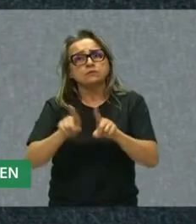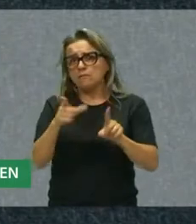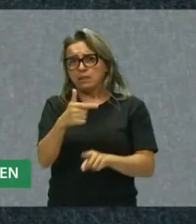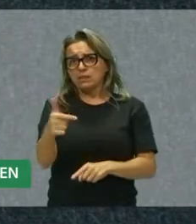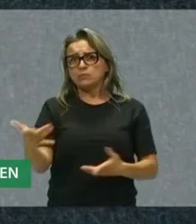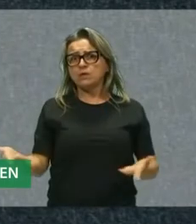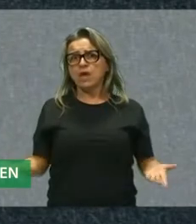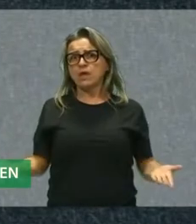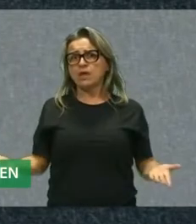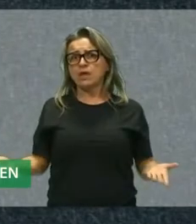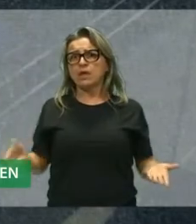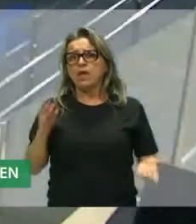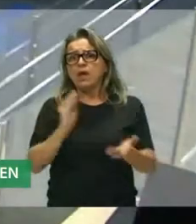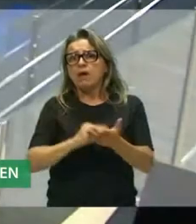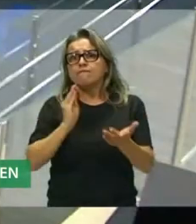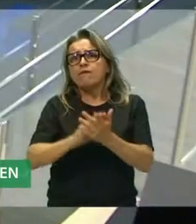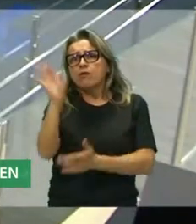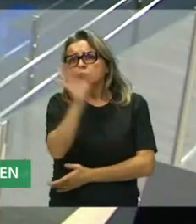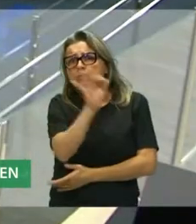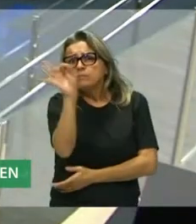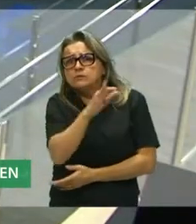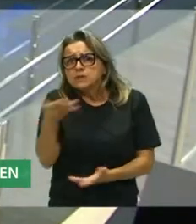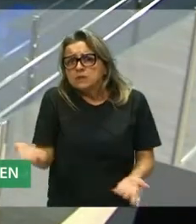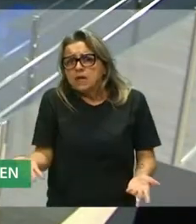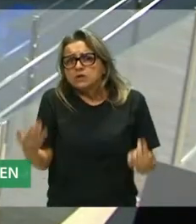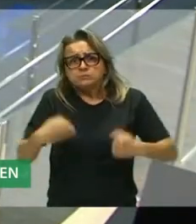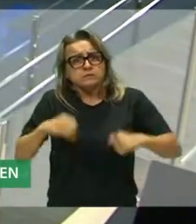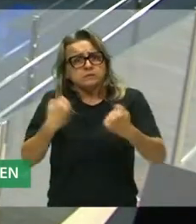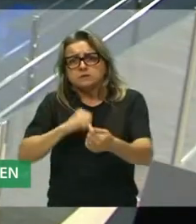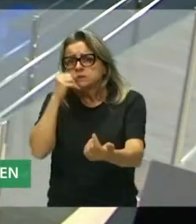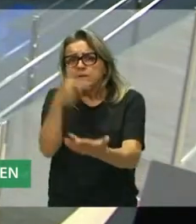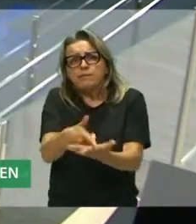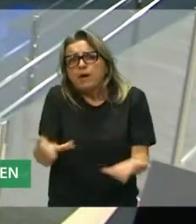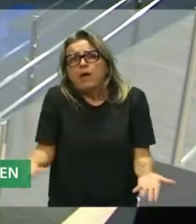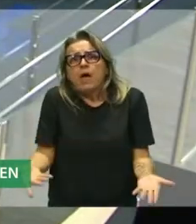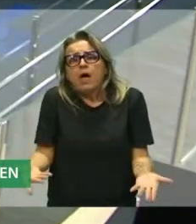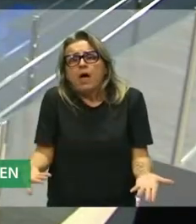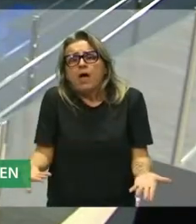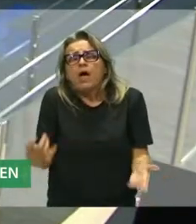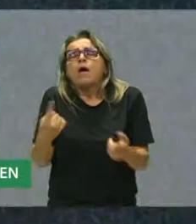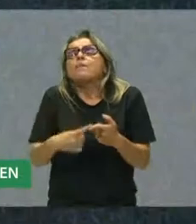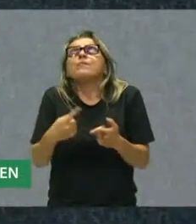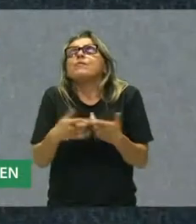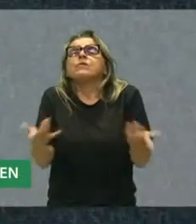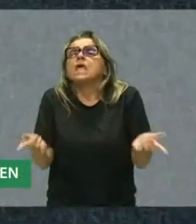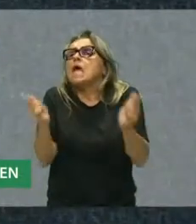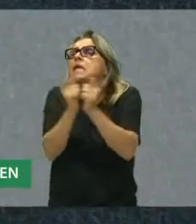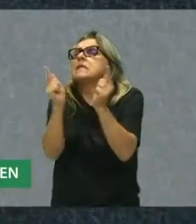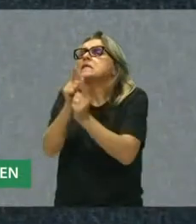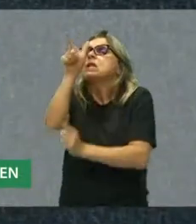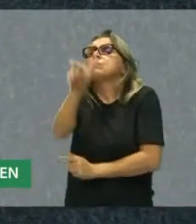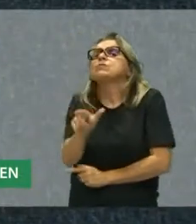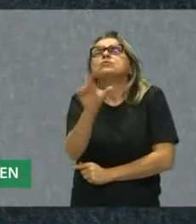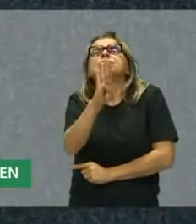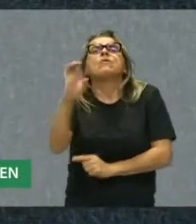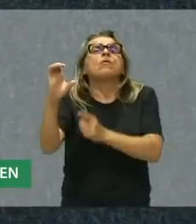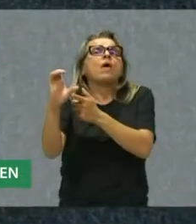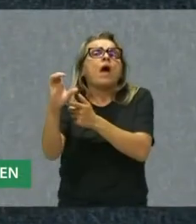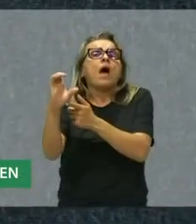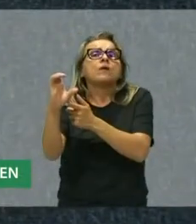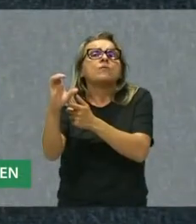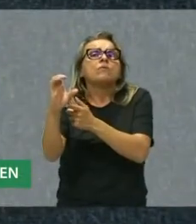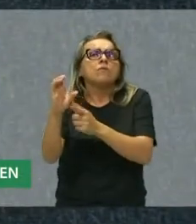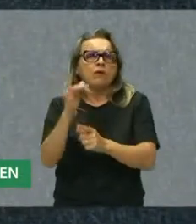ainda? Porque tem que pagar, senão a gente vai... Por que a gente está, então, atendendo pessoas de Balneário Camboriú? E eu não estou